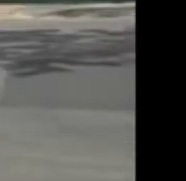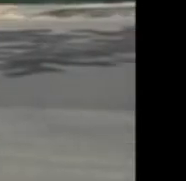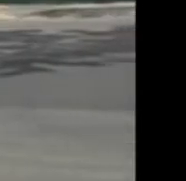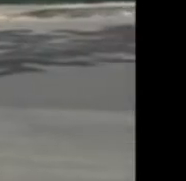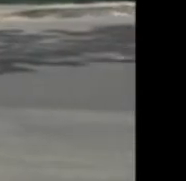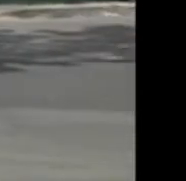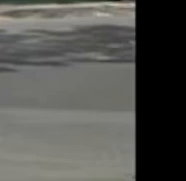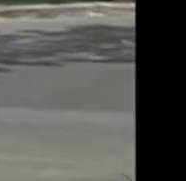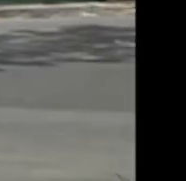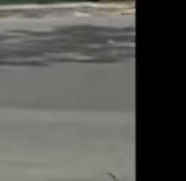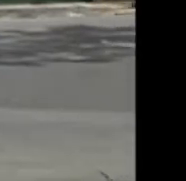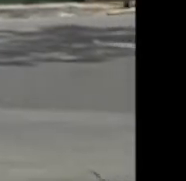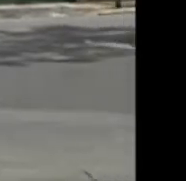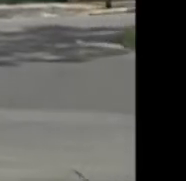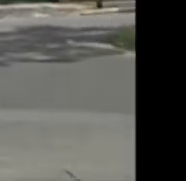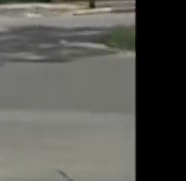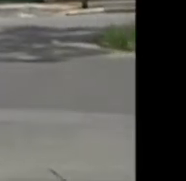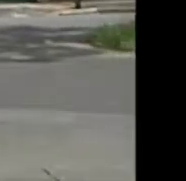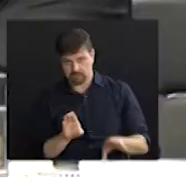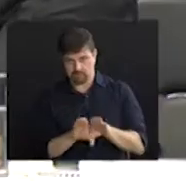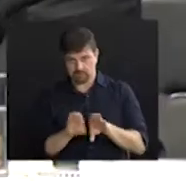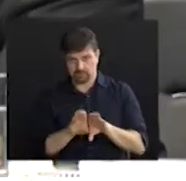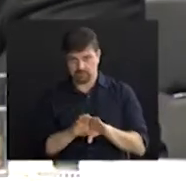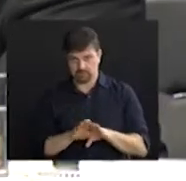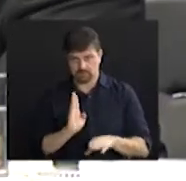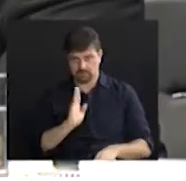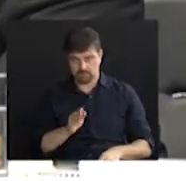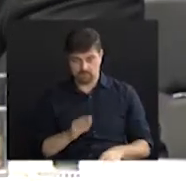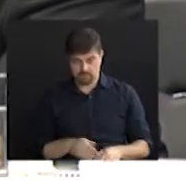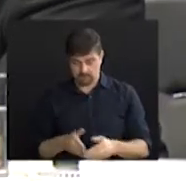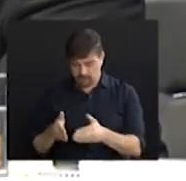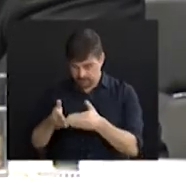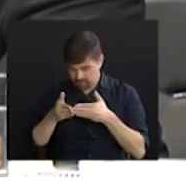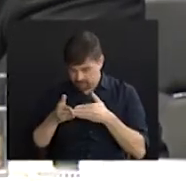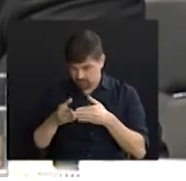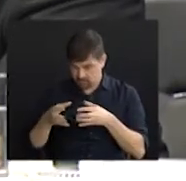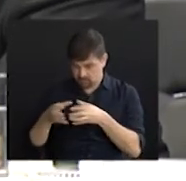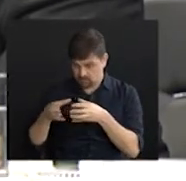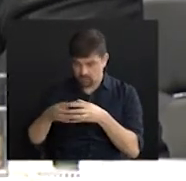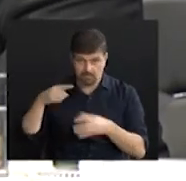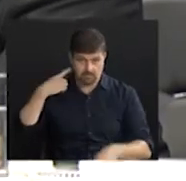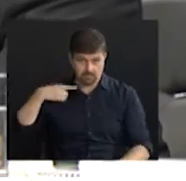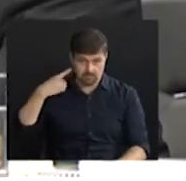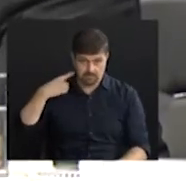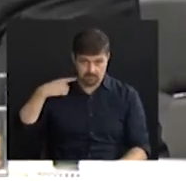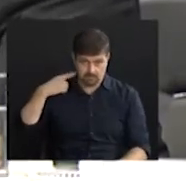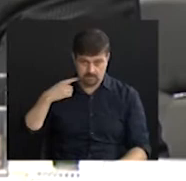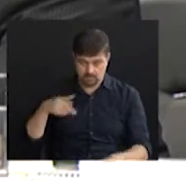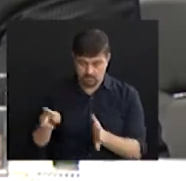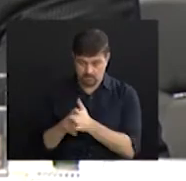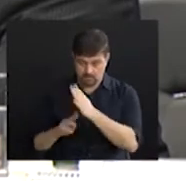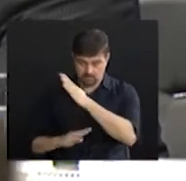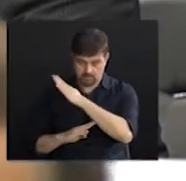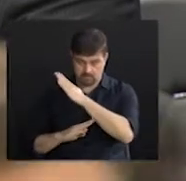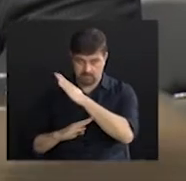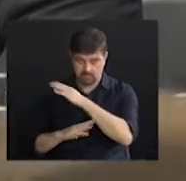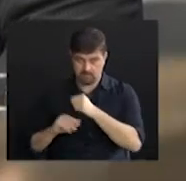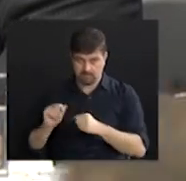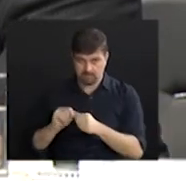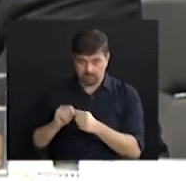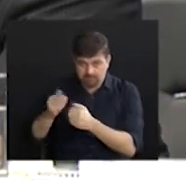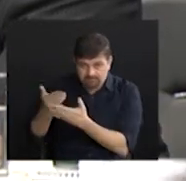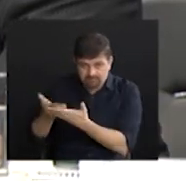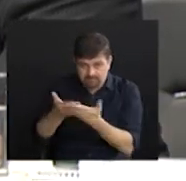Justiça Trabalhista e na própria Prefeitura. Já solicitei à Procuradoria da Casa para que faça